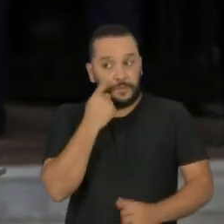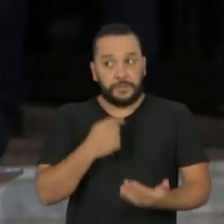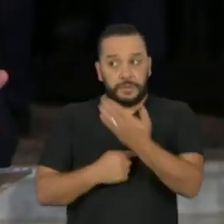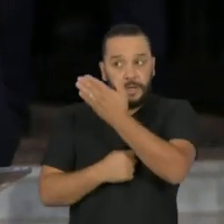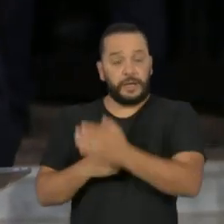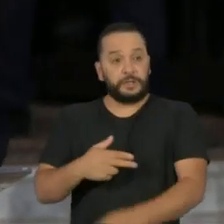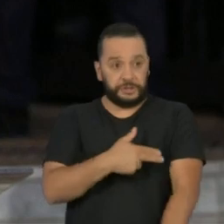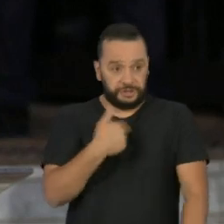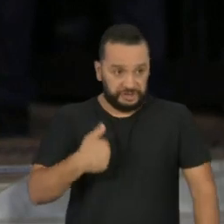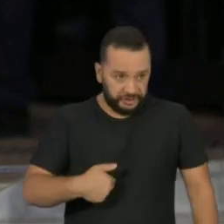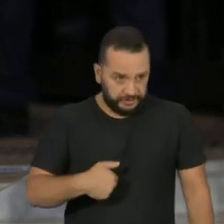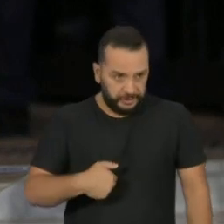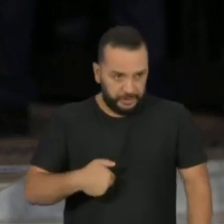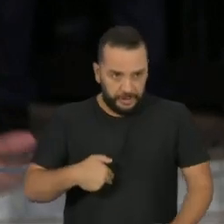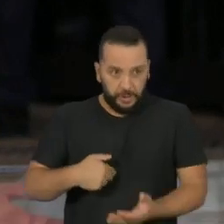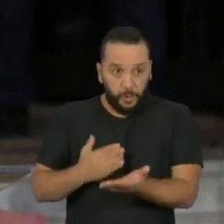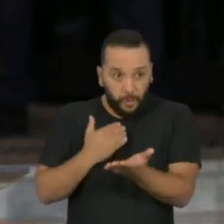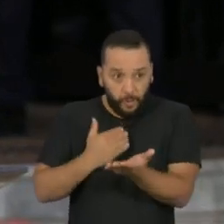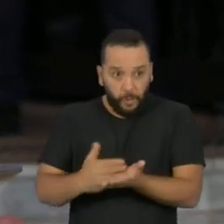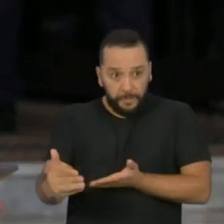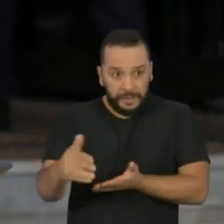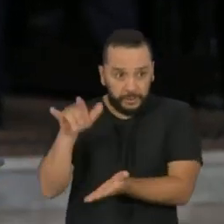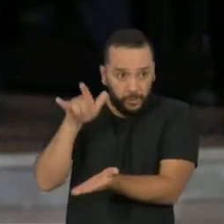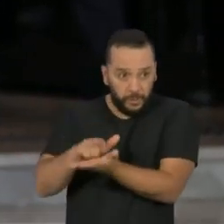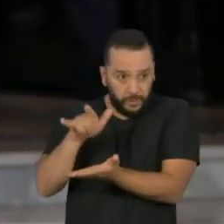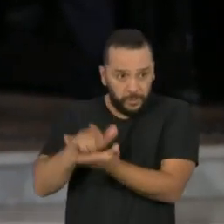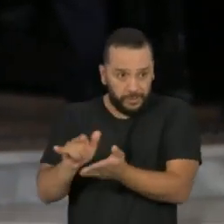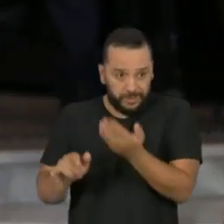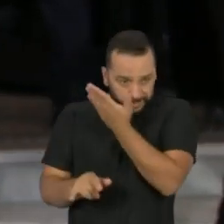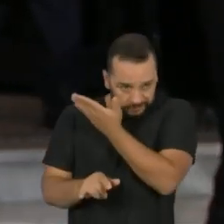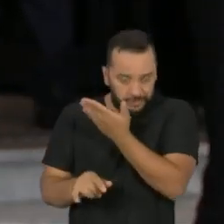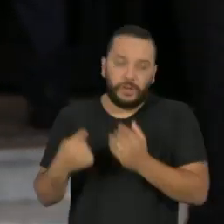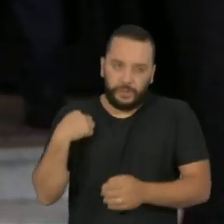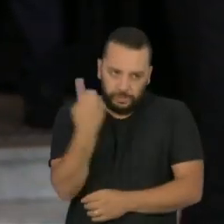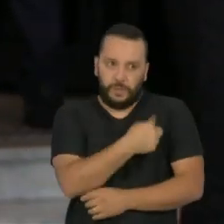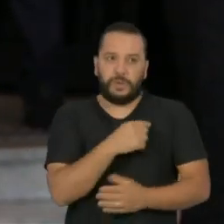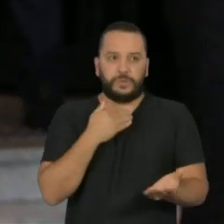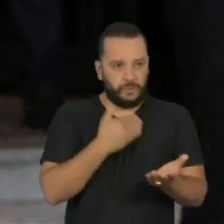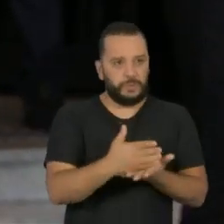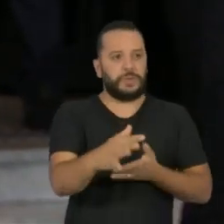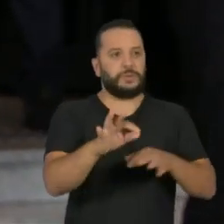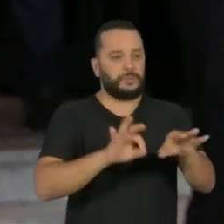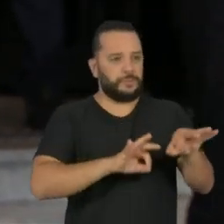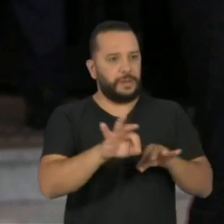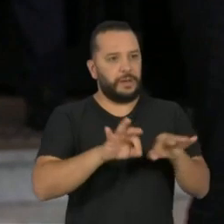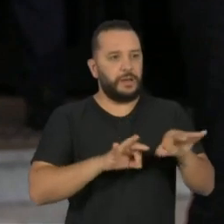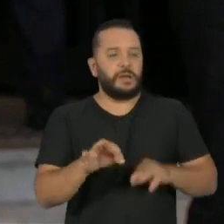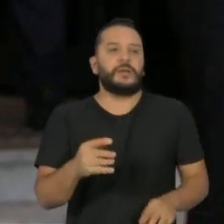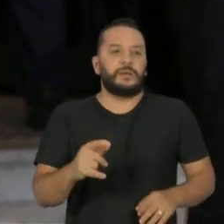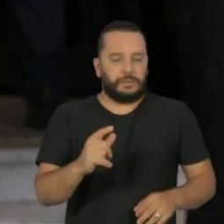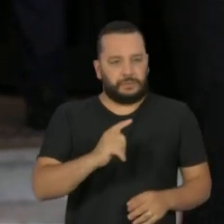Quando teve o primeiro caso na China, nós começamos a nos preparar. E nós trabalhamos com diversos cenários. O cenário de